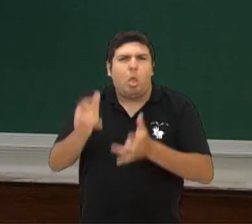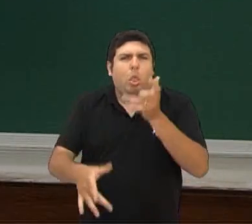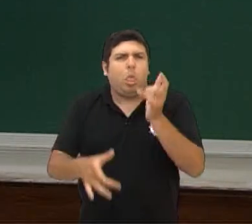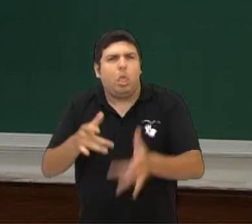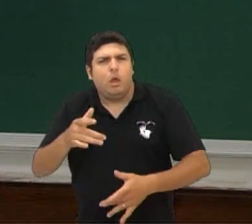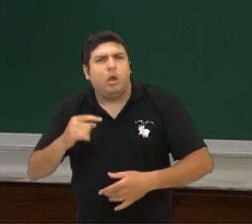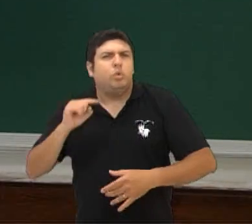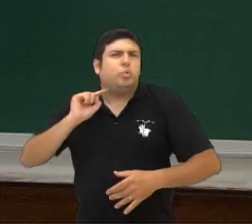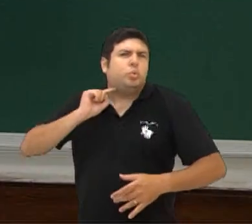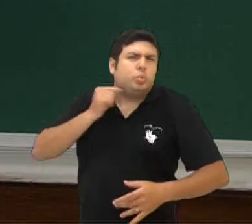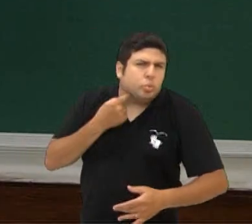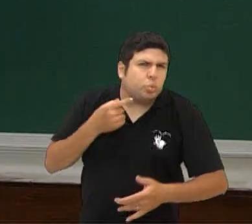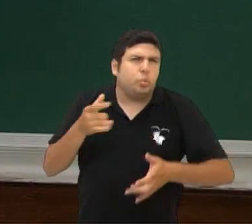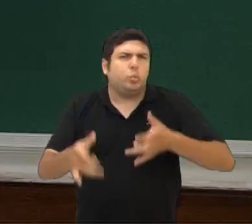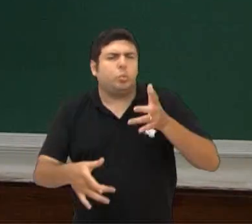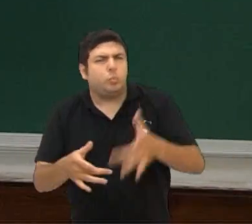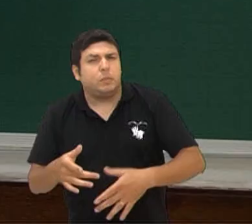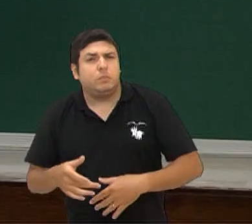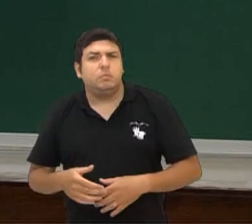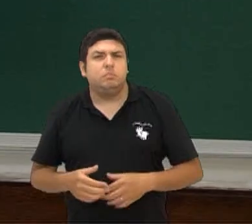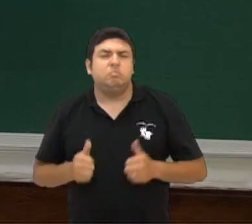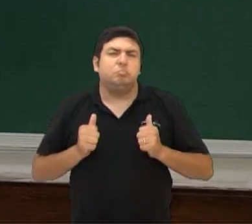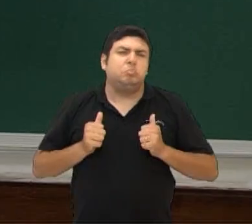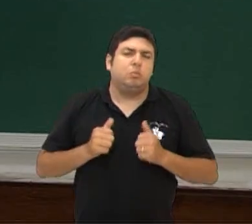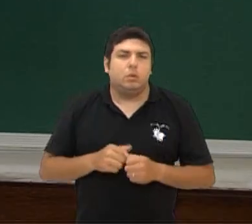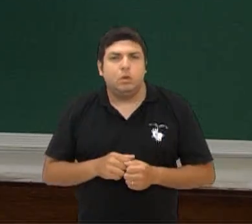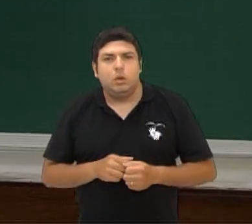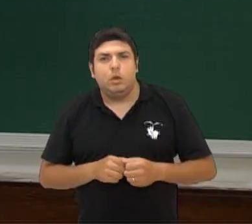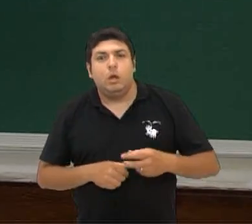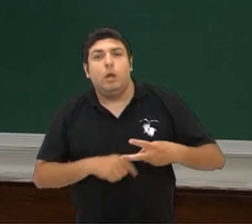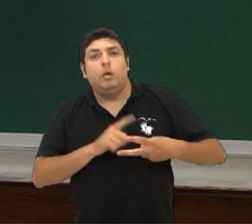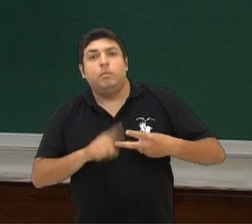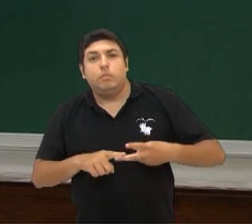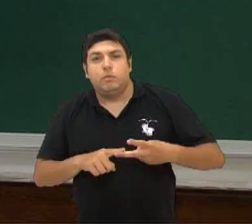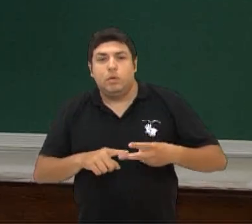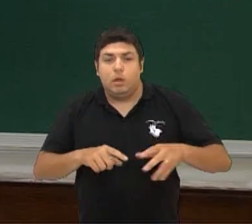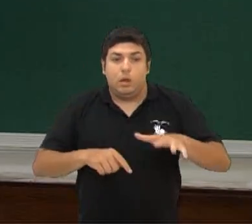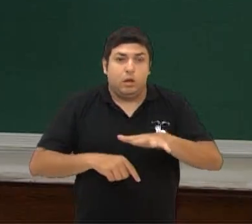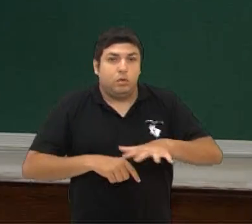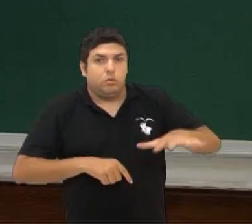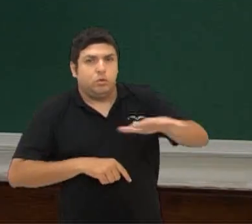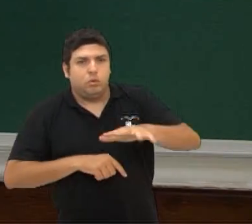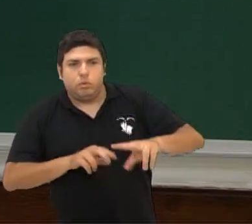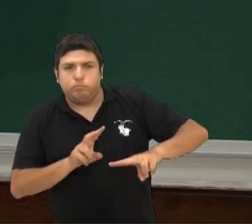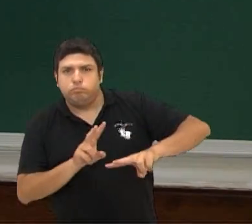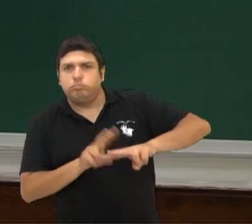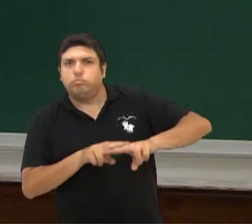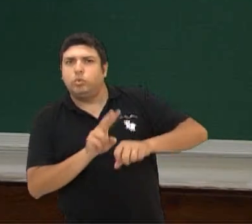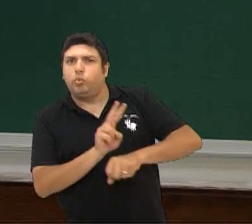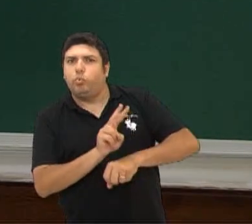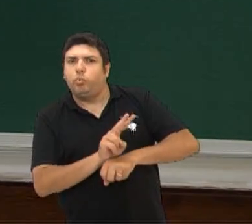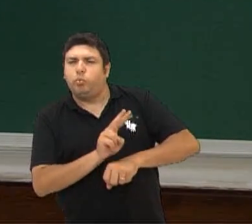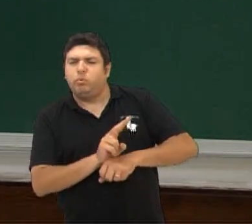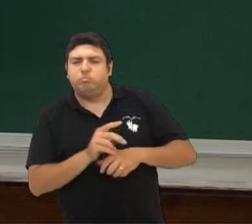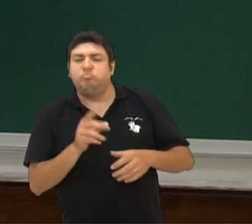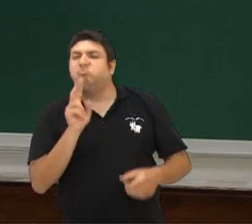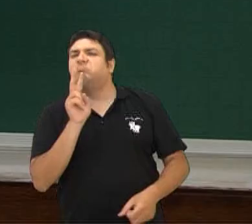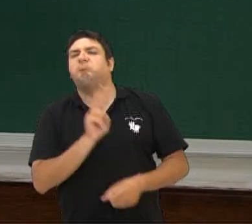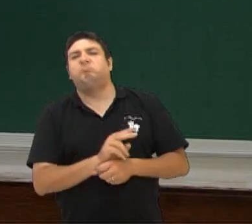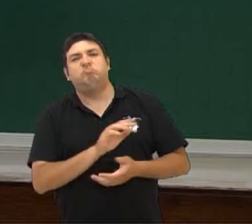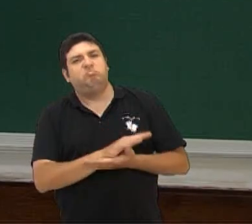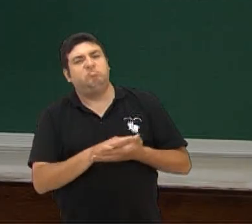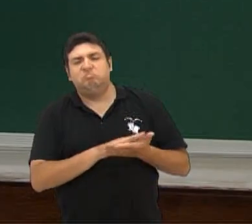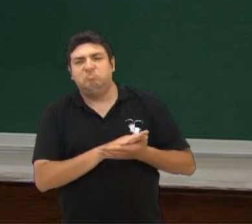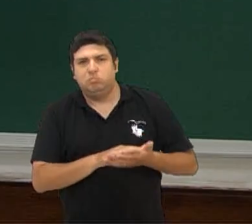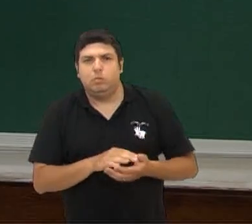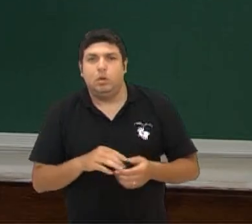dejetos direto na água. Áreas de proteção permanente degradada, a gente não está cuidando delas, né? Desperdício de água, isso a gente